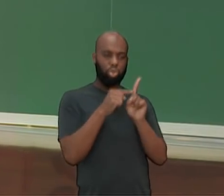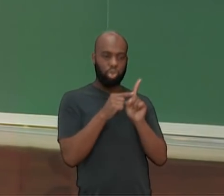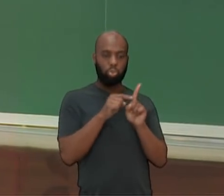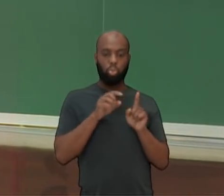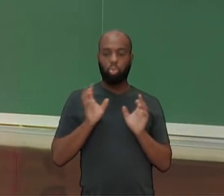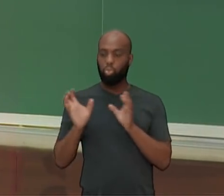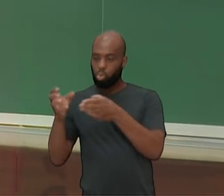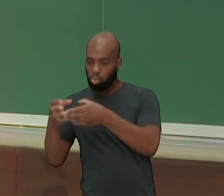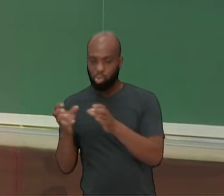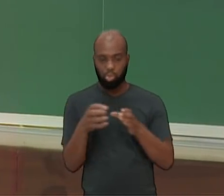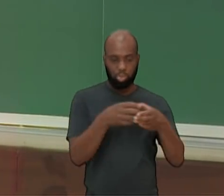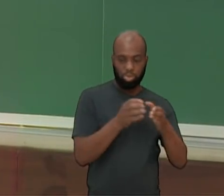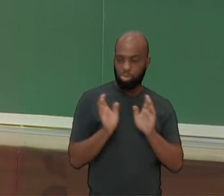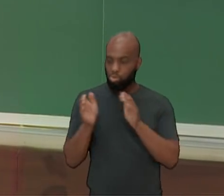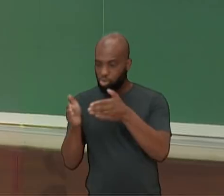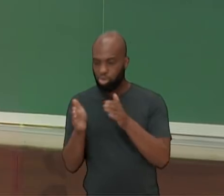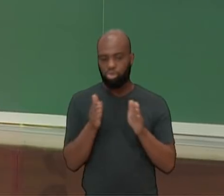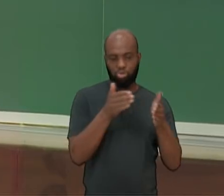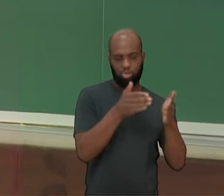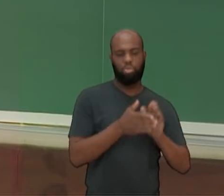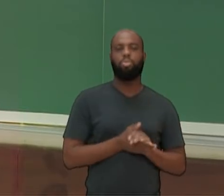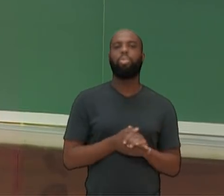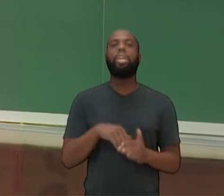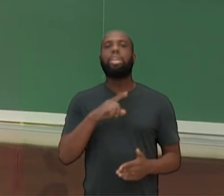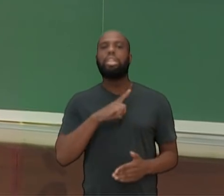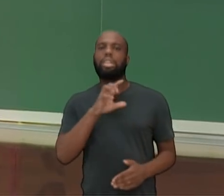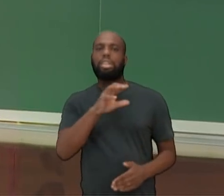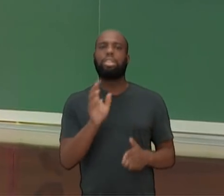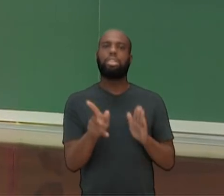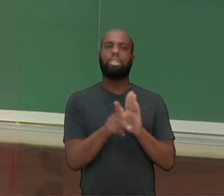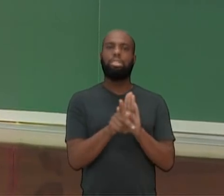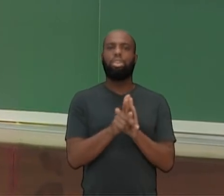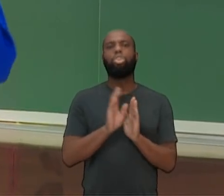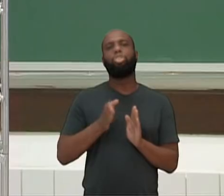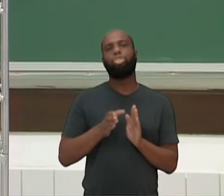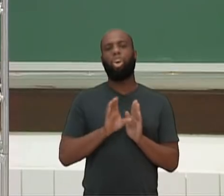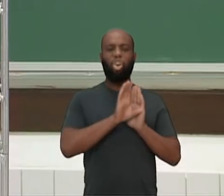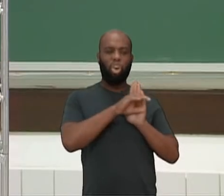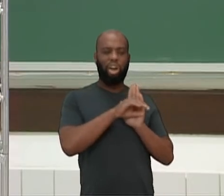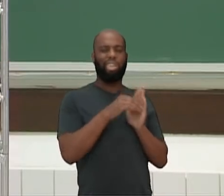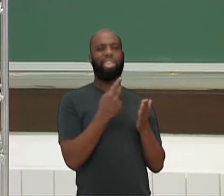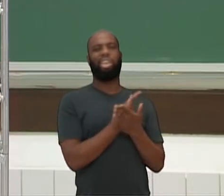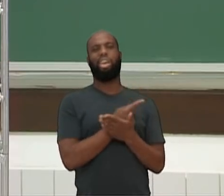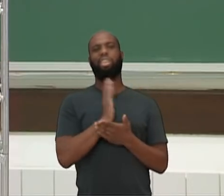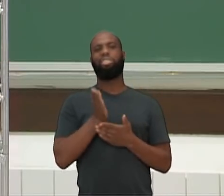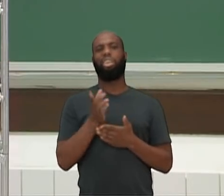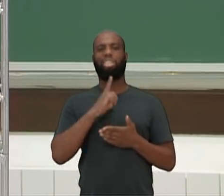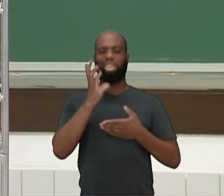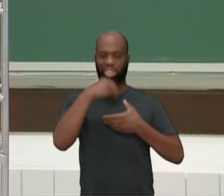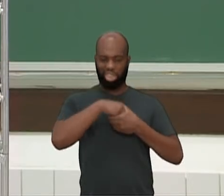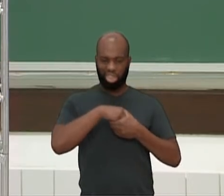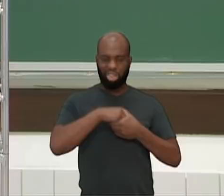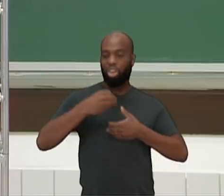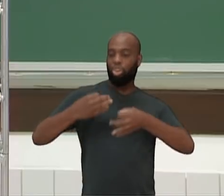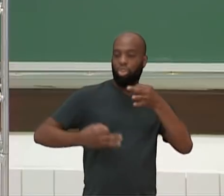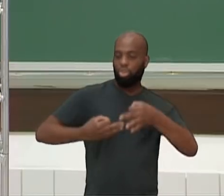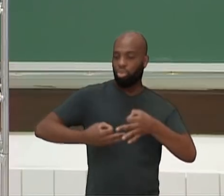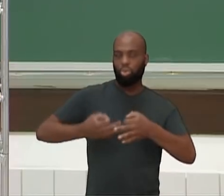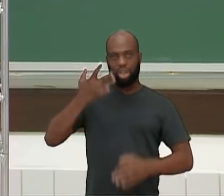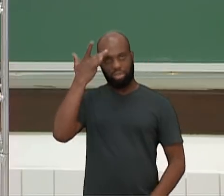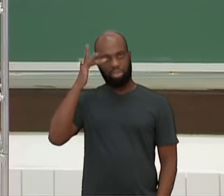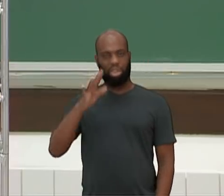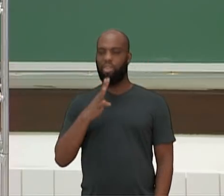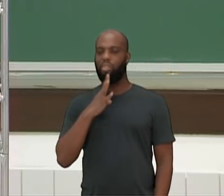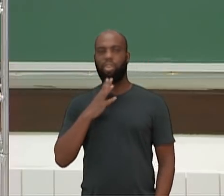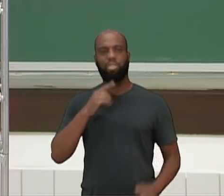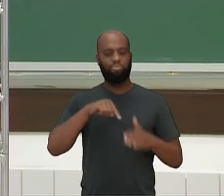para outros, né? Então, nós temos isso no nosso consciente, já é errado, é certo, né? A gente já julga antes de saber. Então, a gente vê a